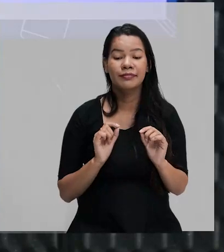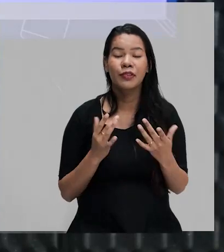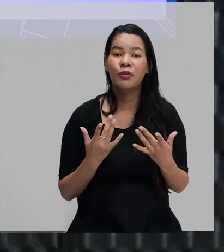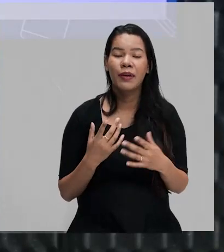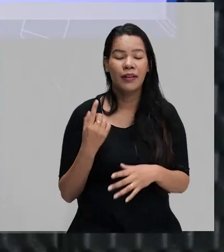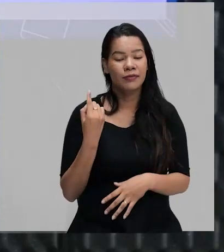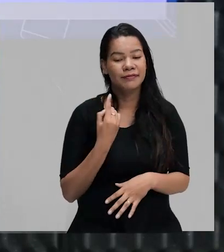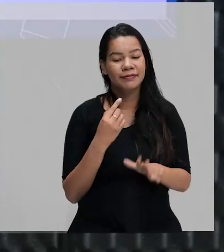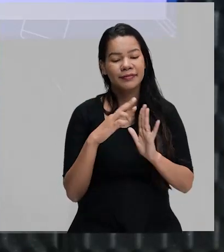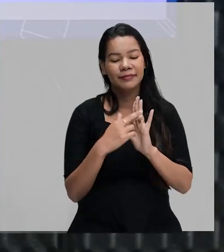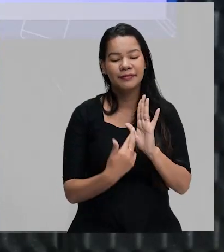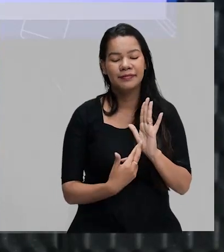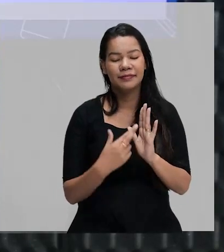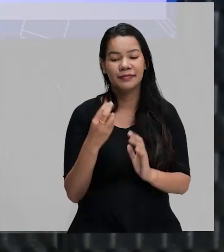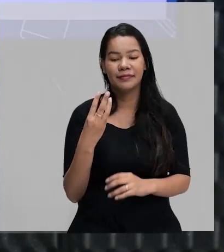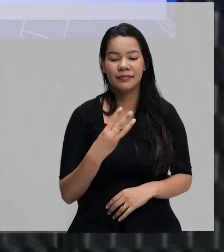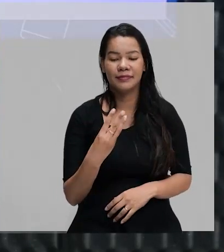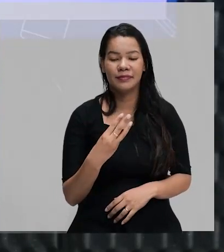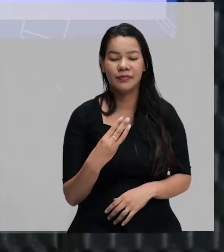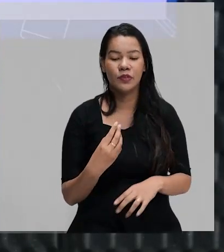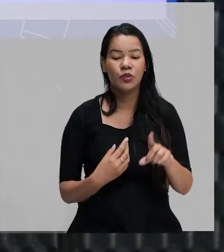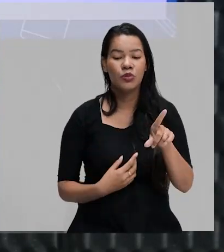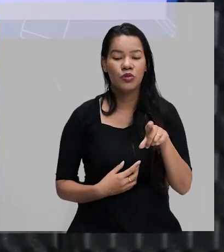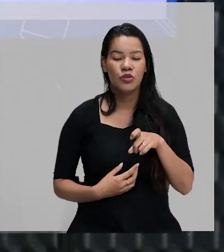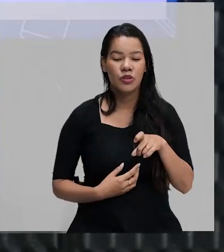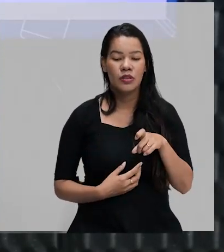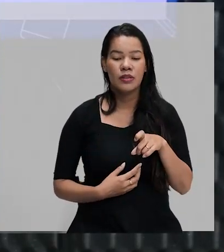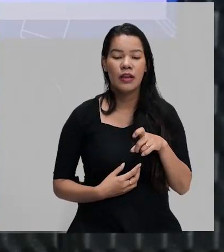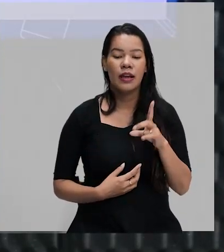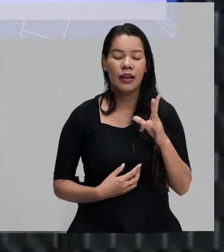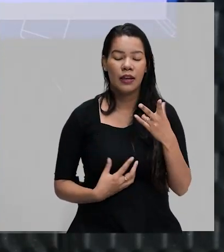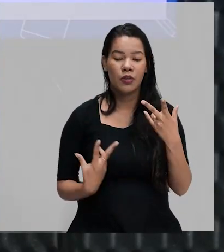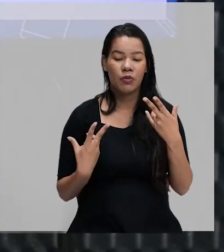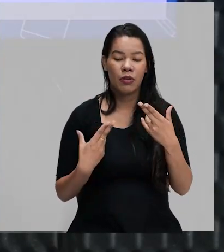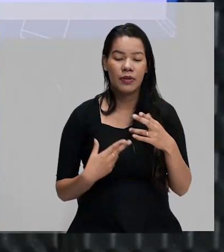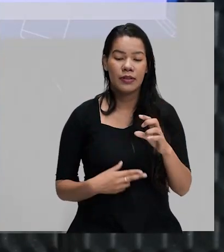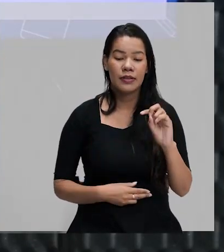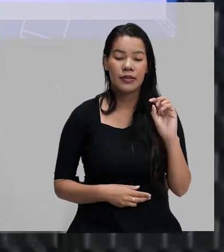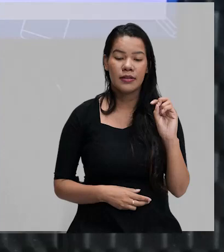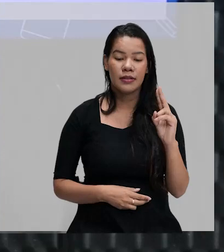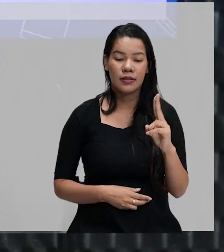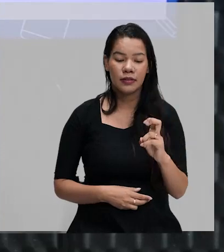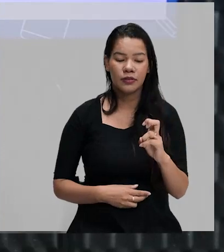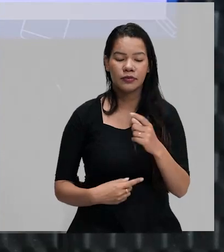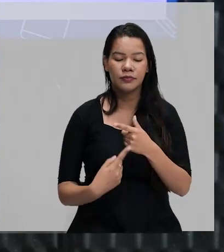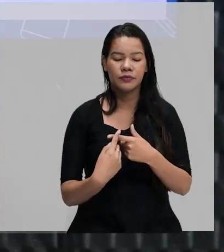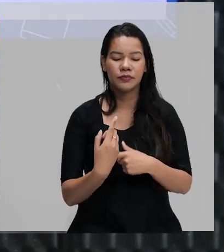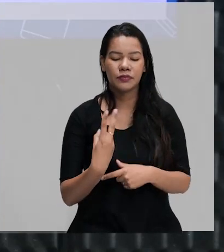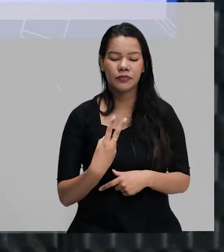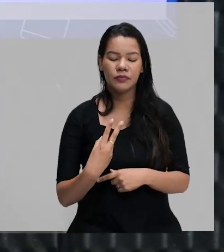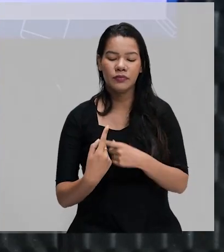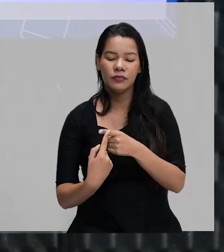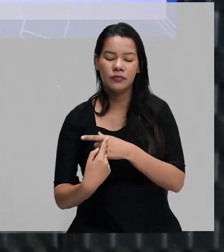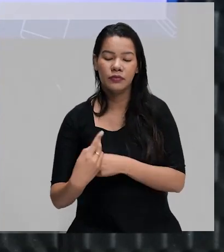ser o X? Ó? Vai ser 5 vezes 2 vezes 20. Ó, 5 vezes 2, 10. 10